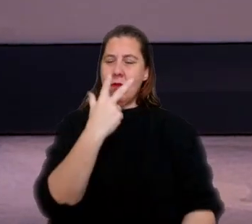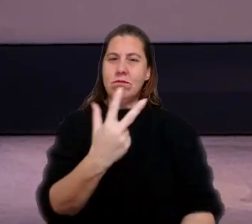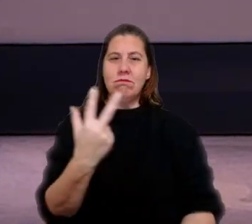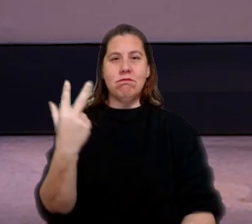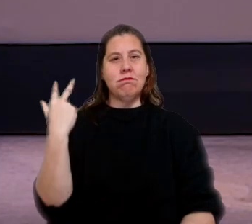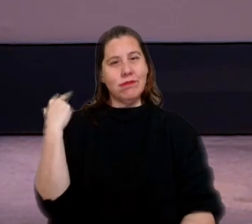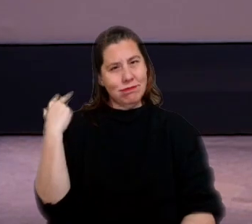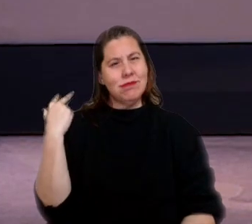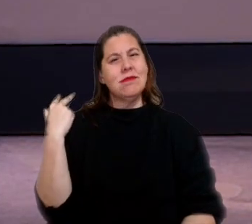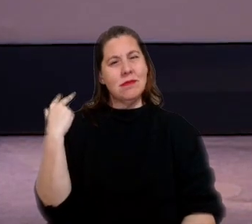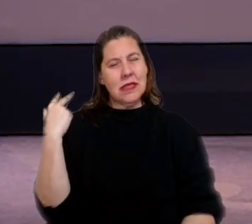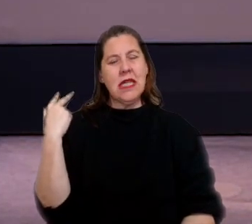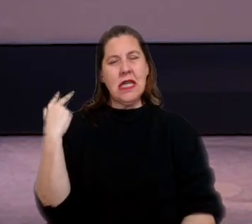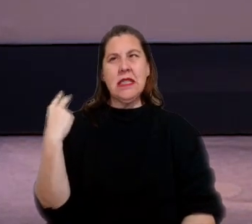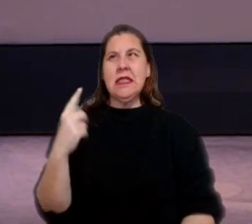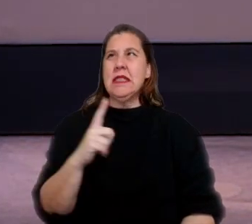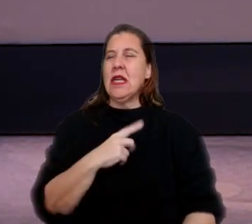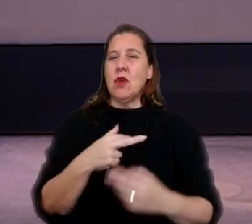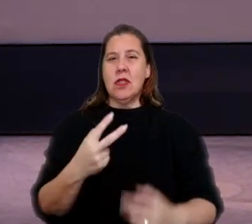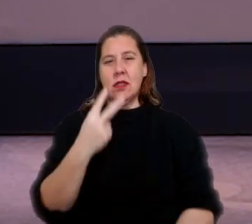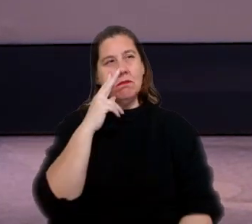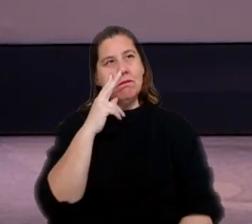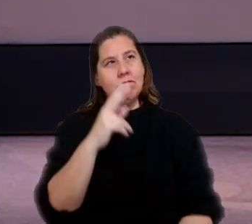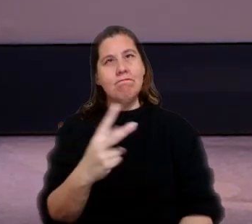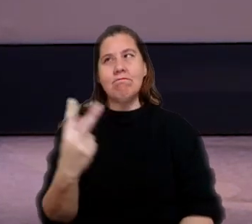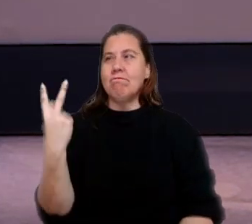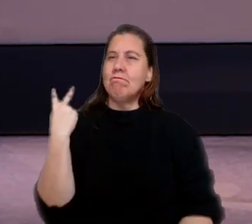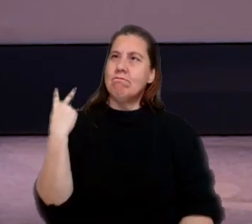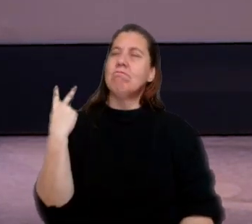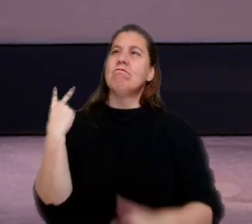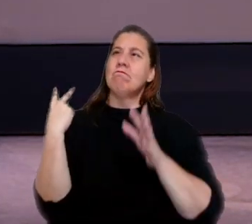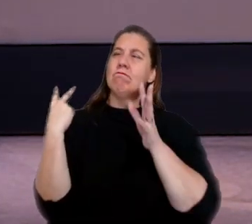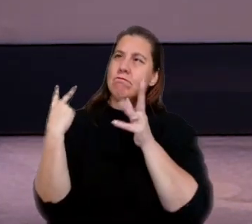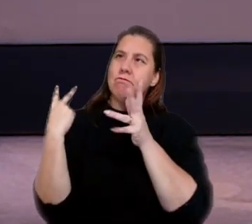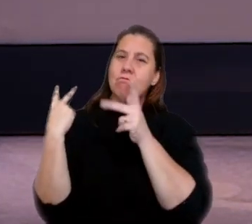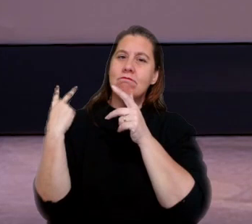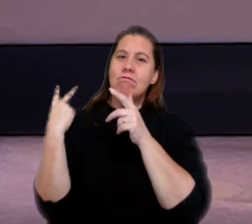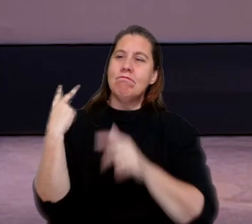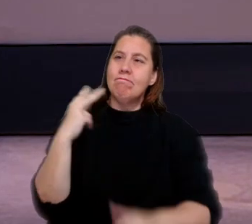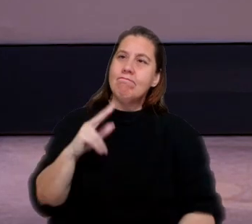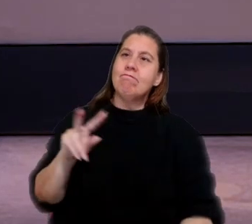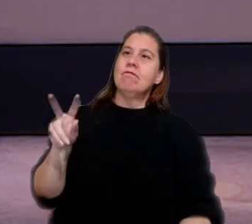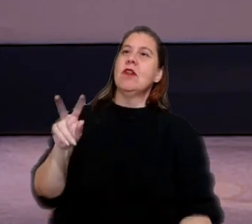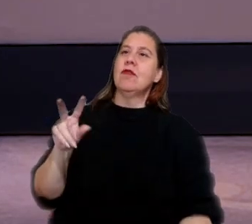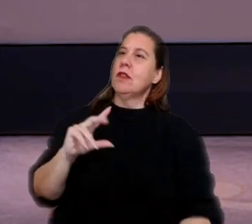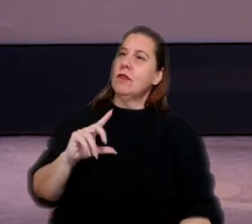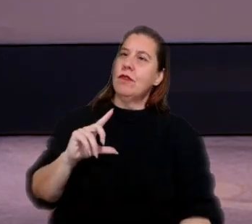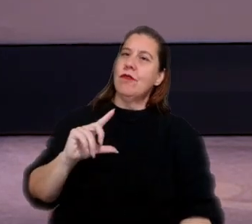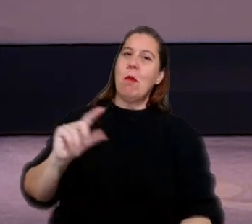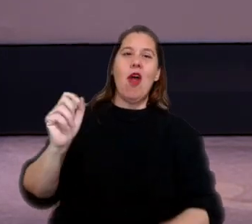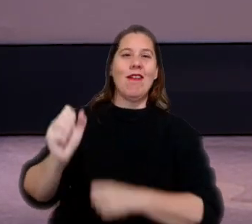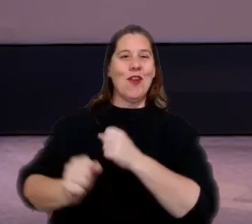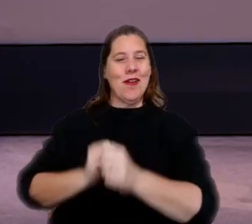olha para trás, né, quer dizer, tem algo do passado que ele olha, fica um tempo, vira e vai para frente